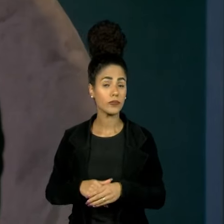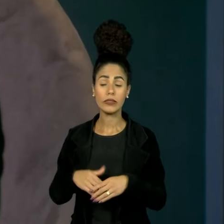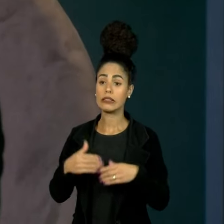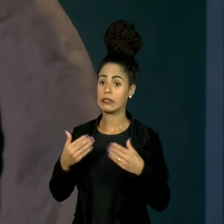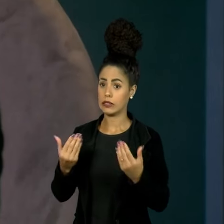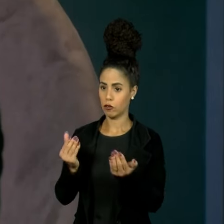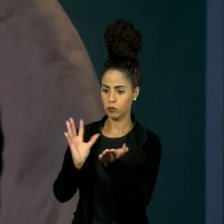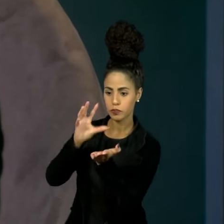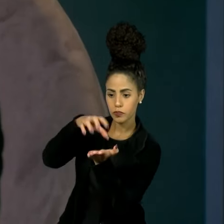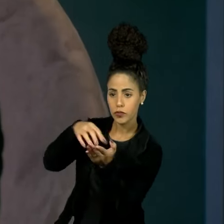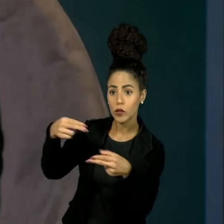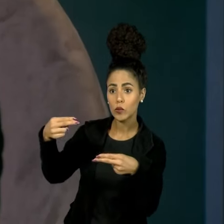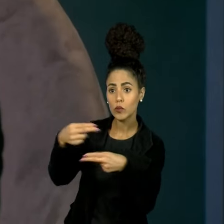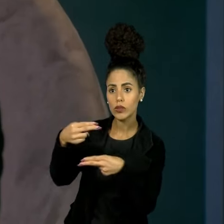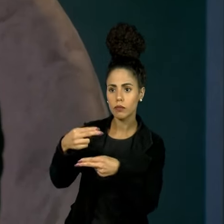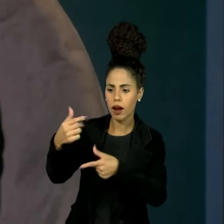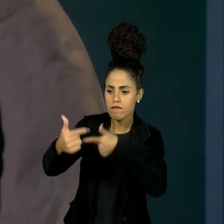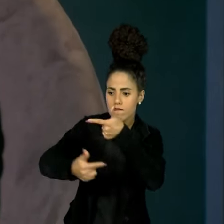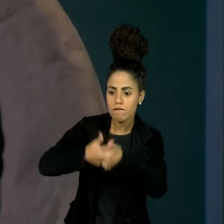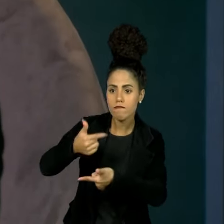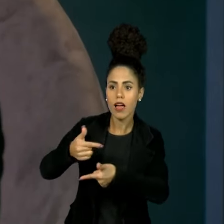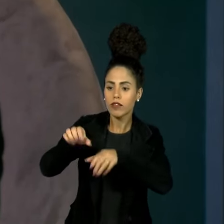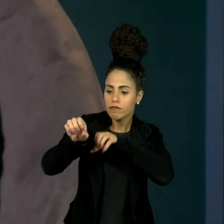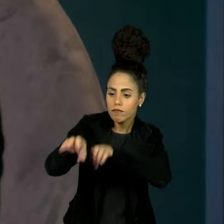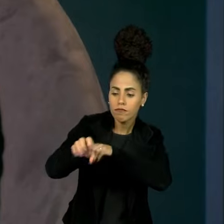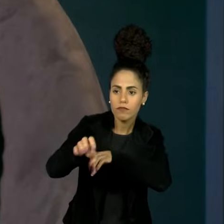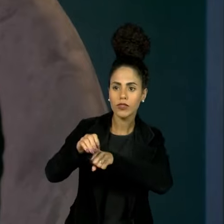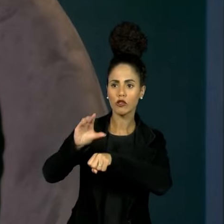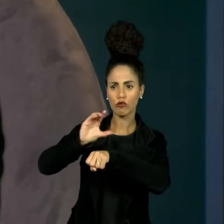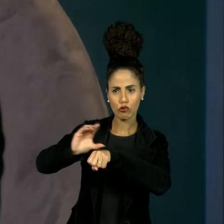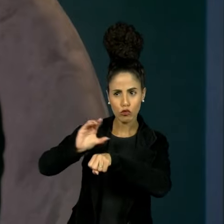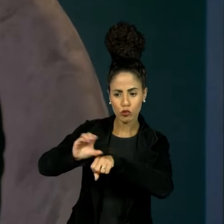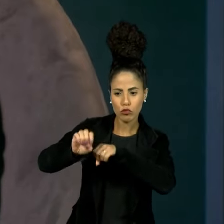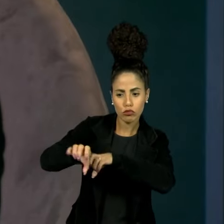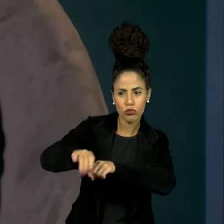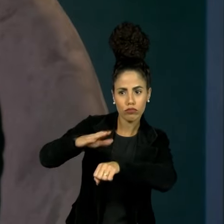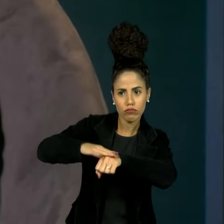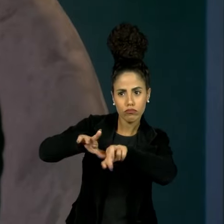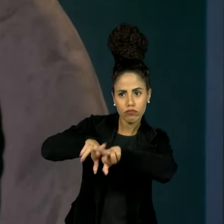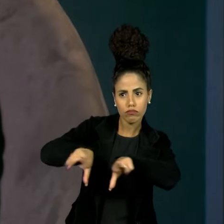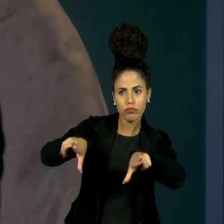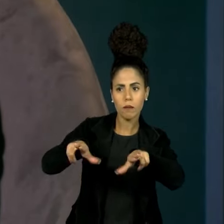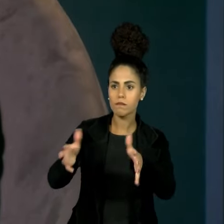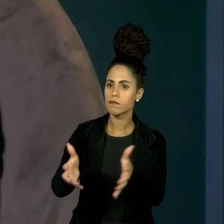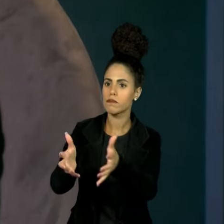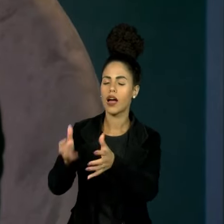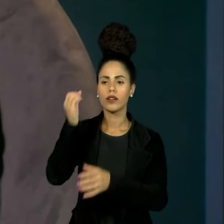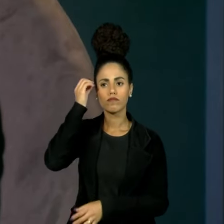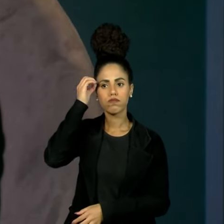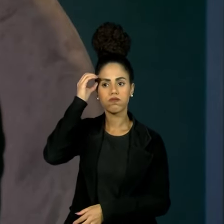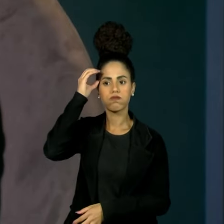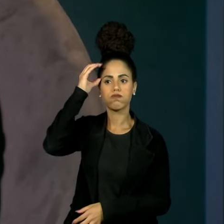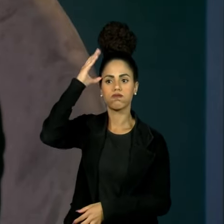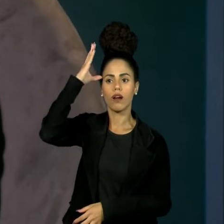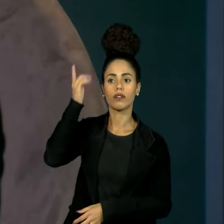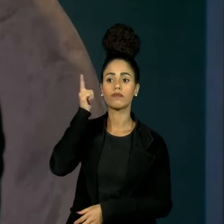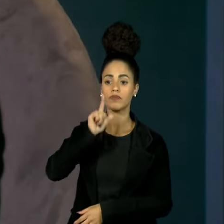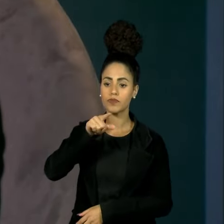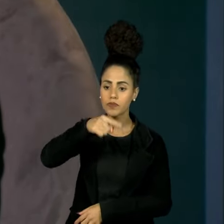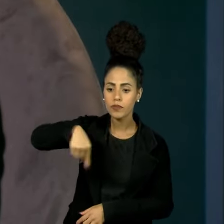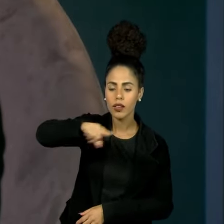ele faz um trabalho de capacitação. A gente entende que promover o conhecimento, né, para